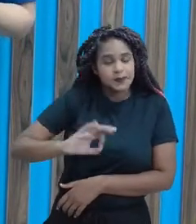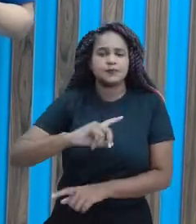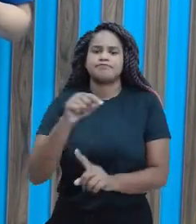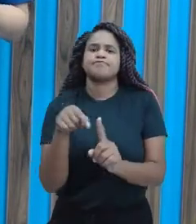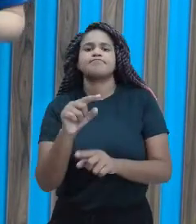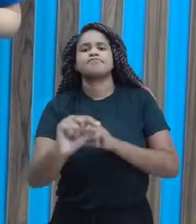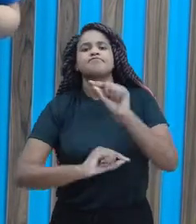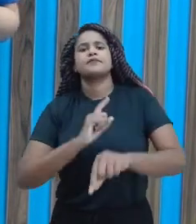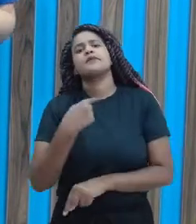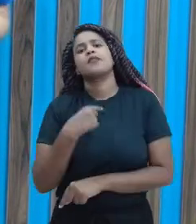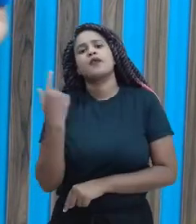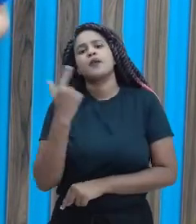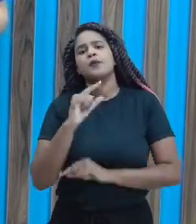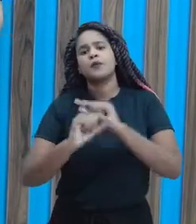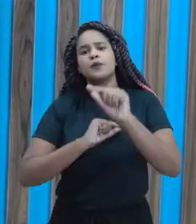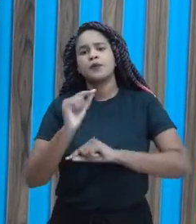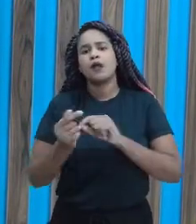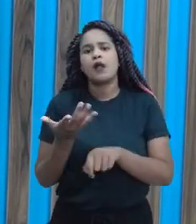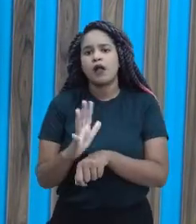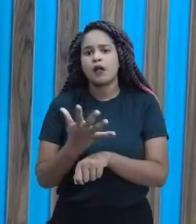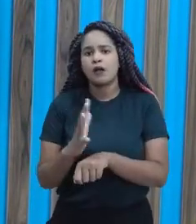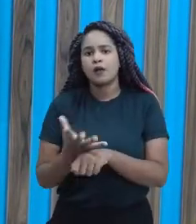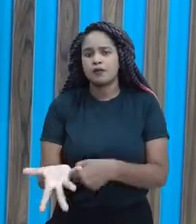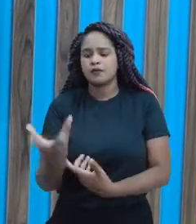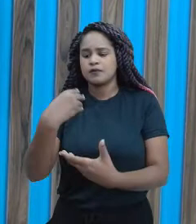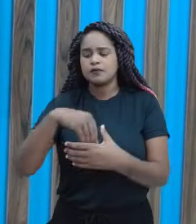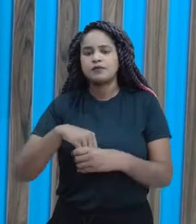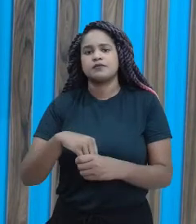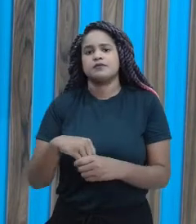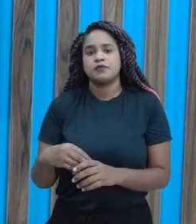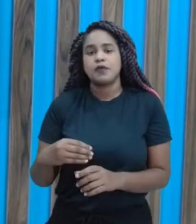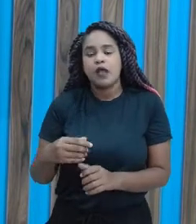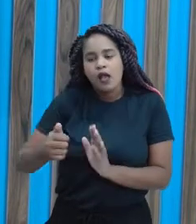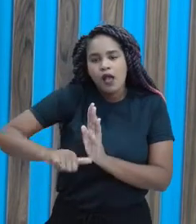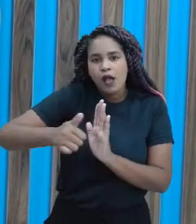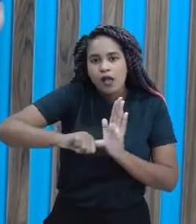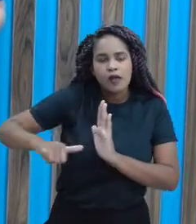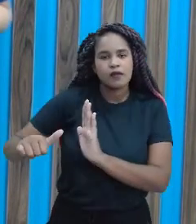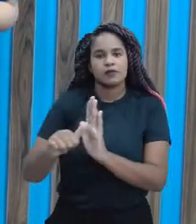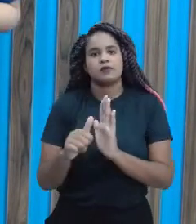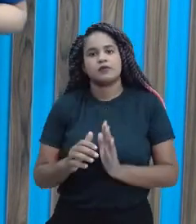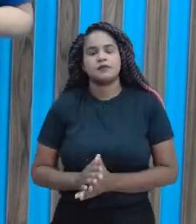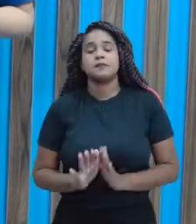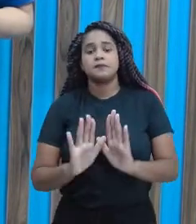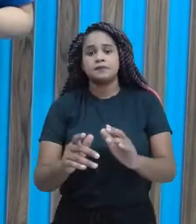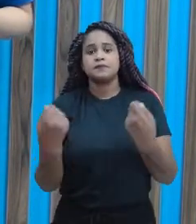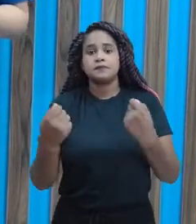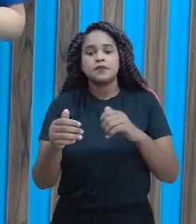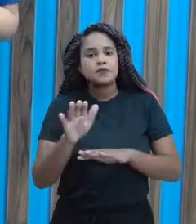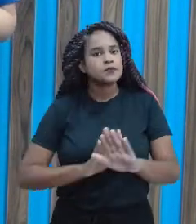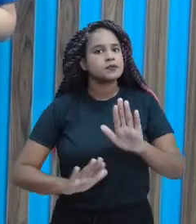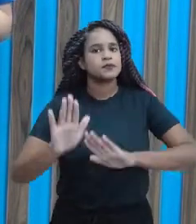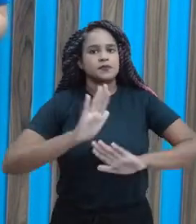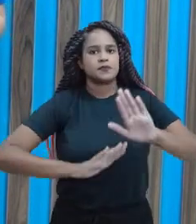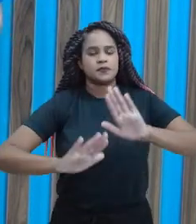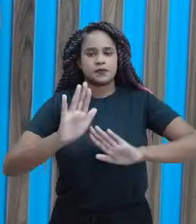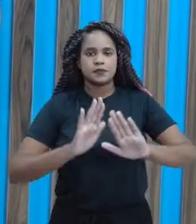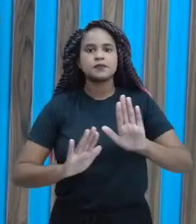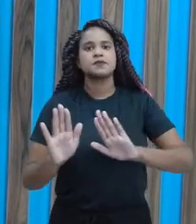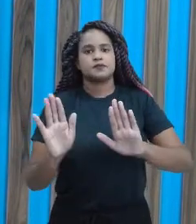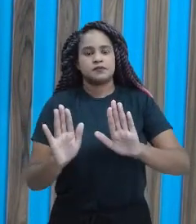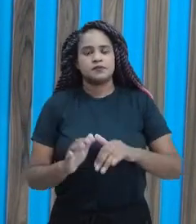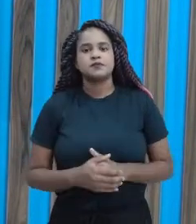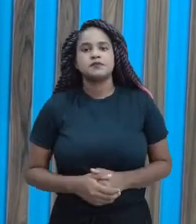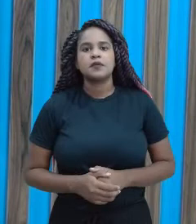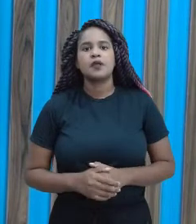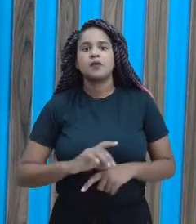gente consiga, de fato, trazer algum contexto, né, alguma maneira de analisar. Porém, é bem cuidadoso essa necessidade que a gente